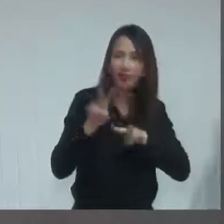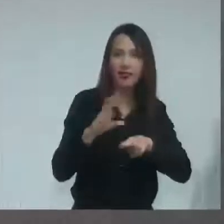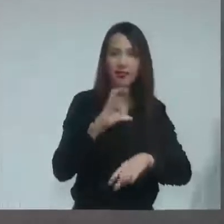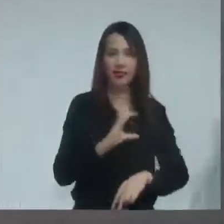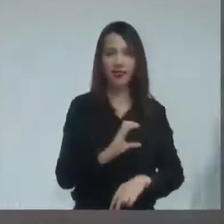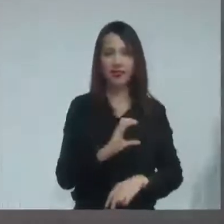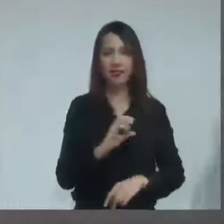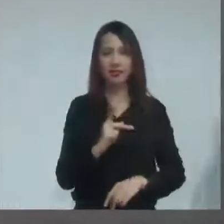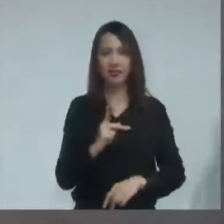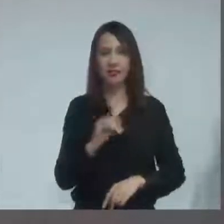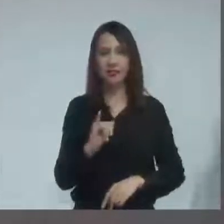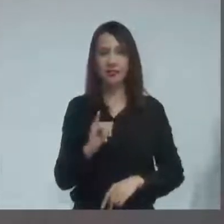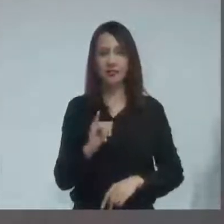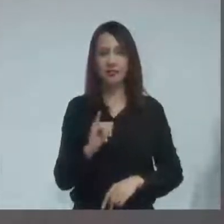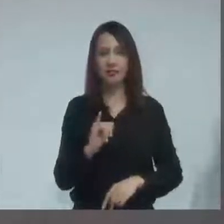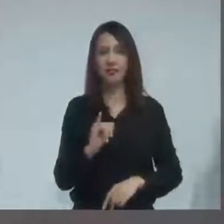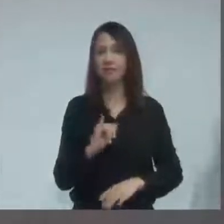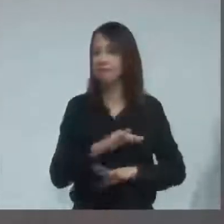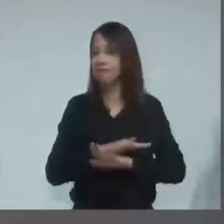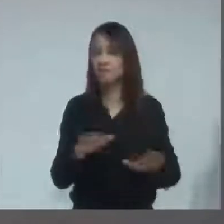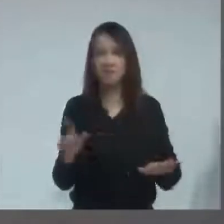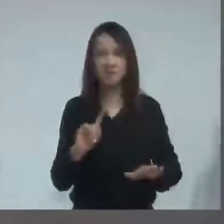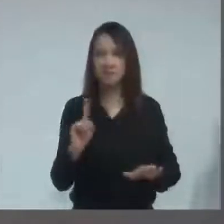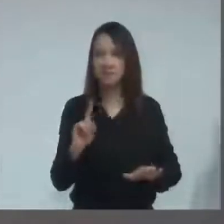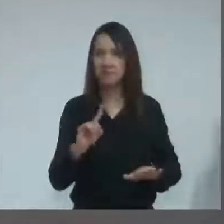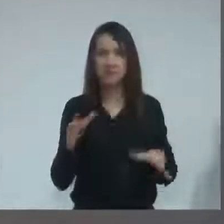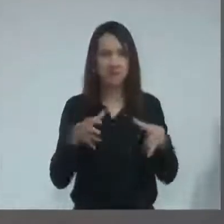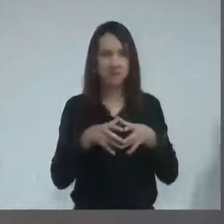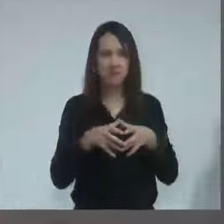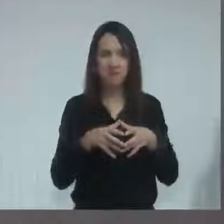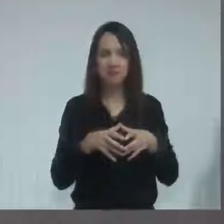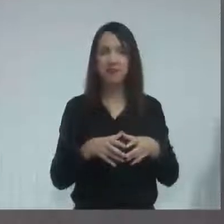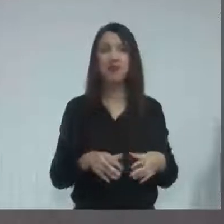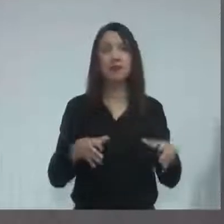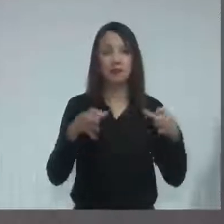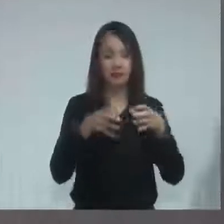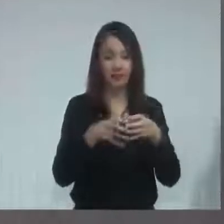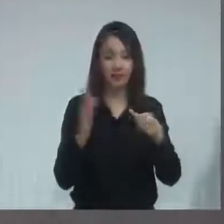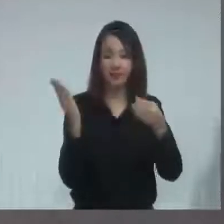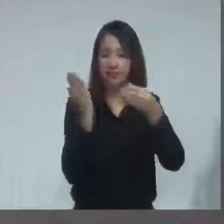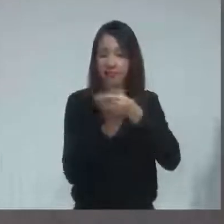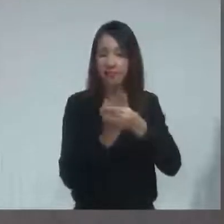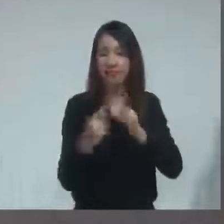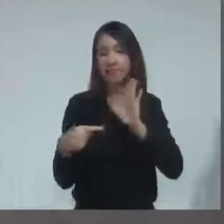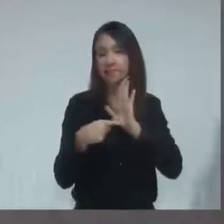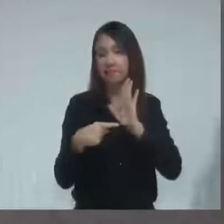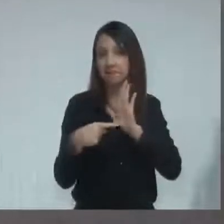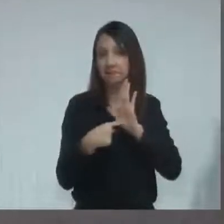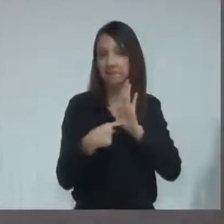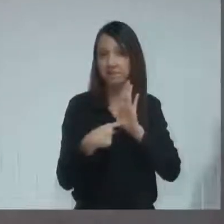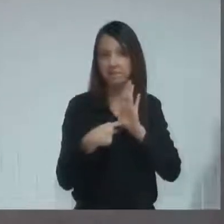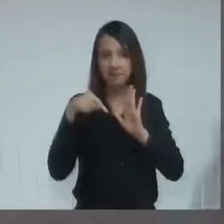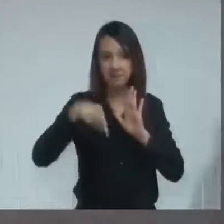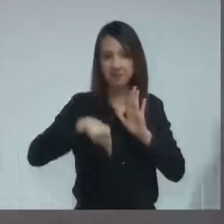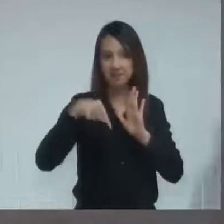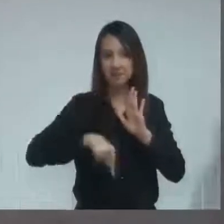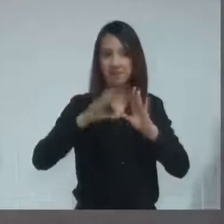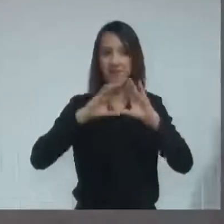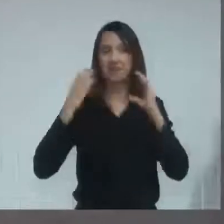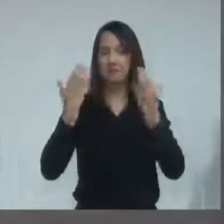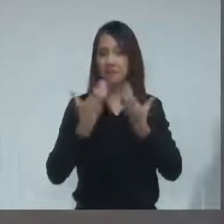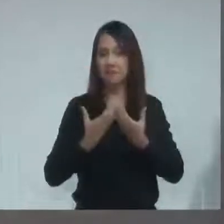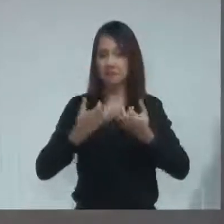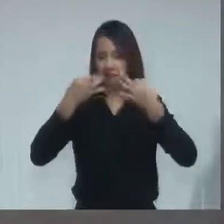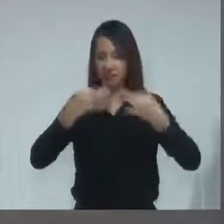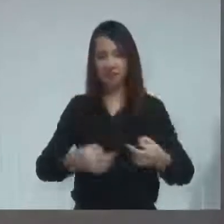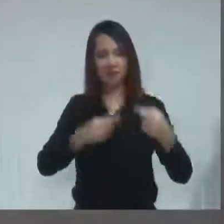CPI. Nós aprovamos aqui uma comissão processante. É o nome dela, né? Então, a Câmara vai aqui agir com o seu